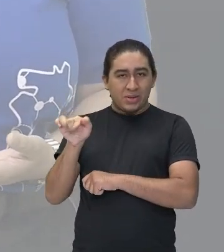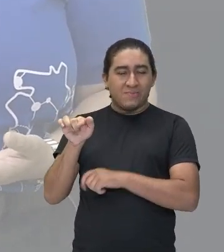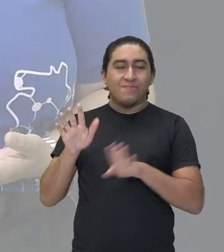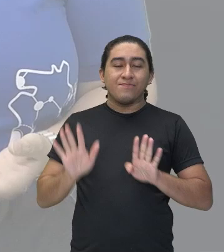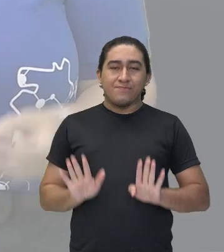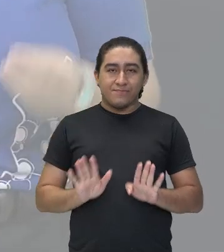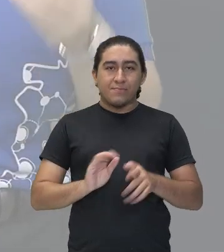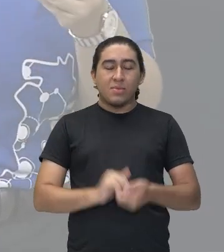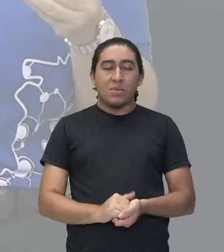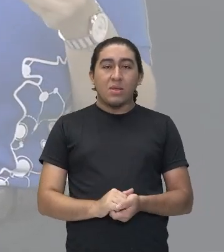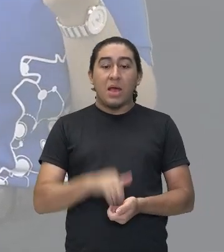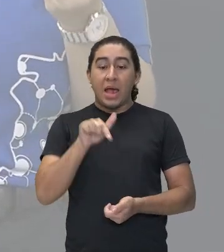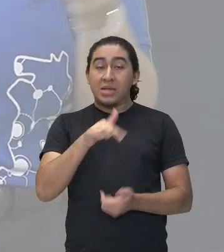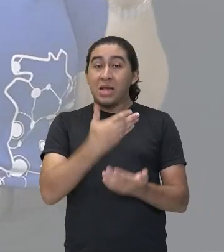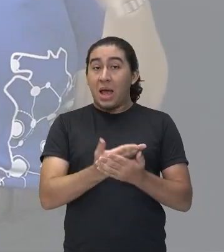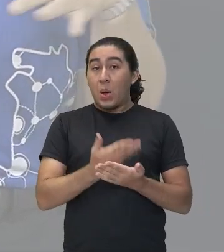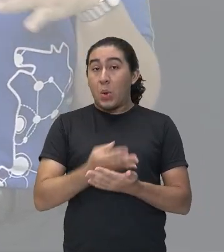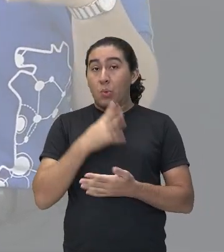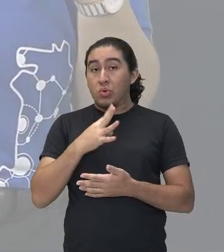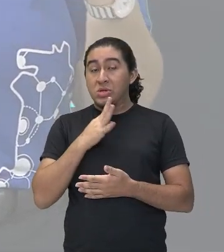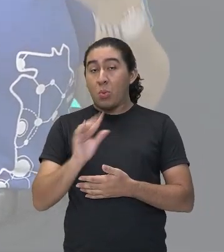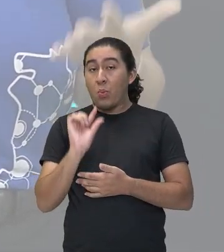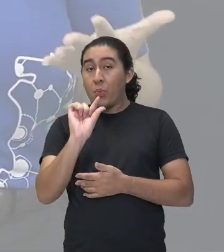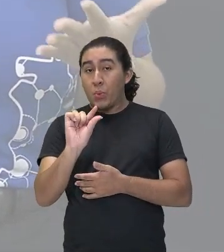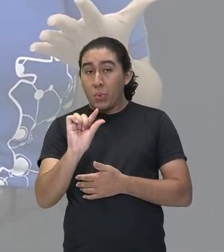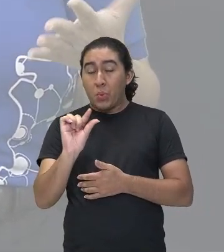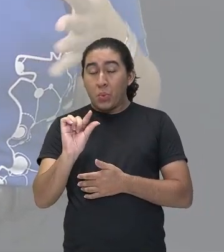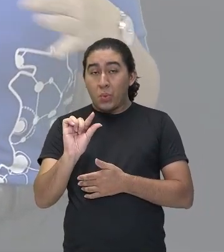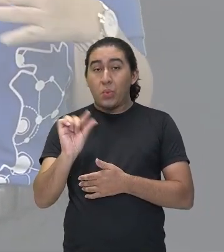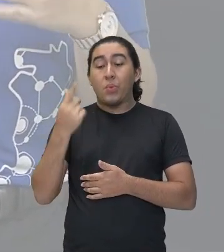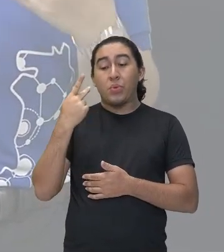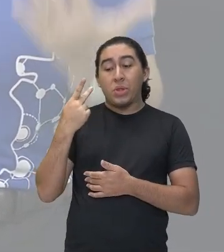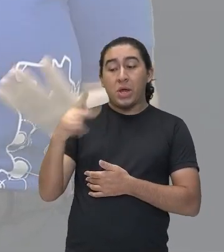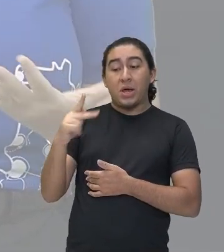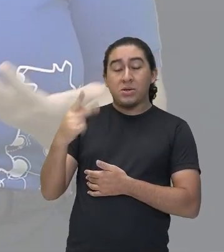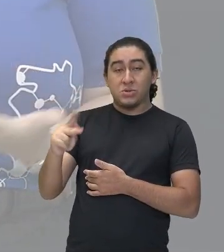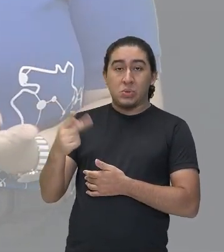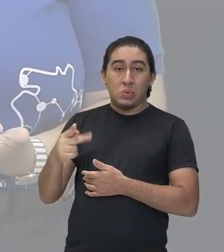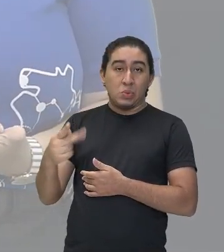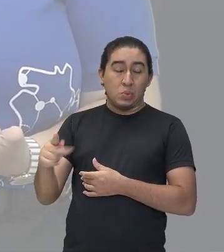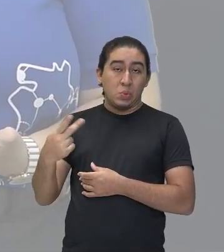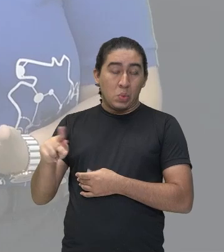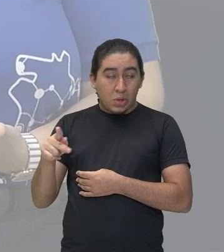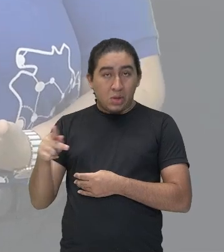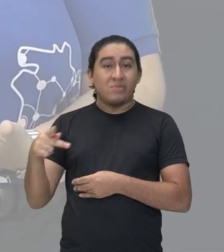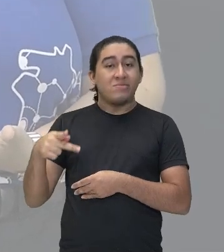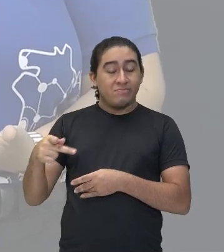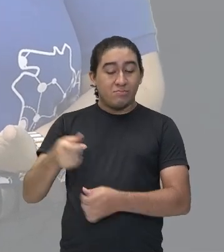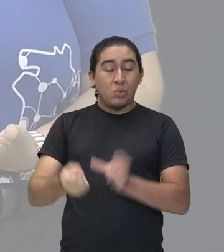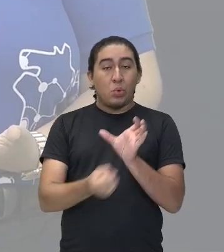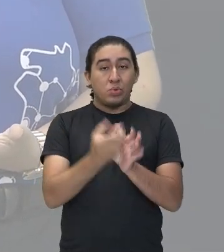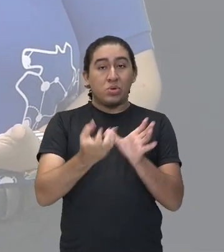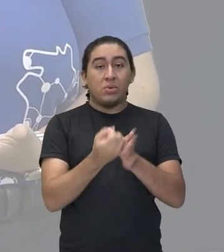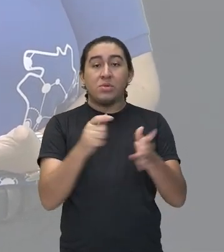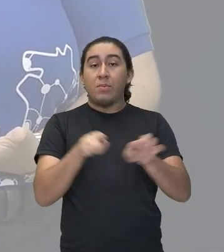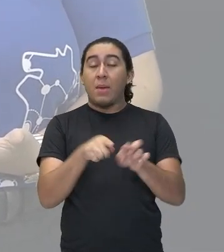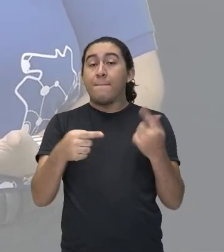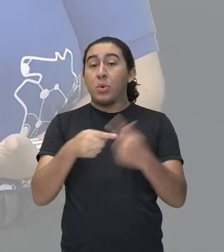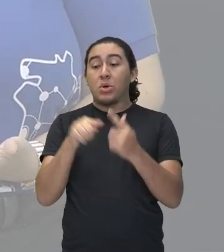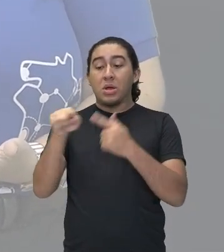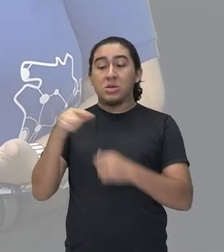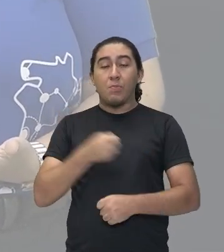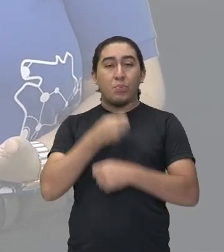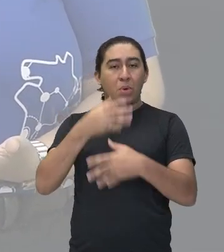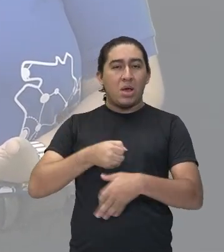vamos dedicar esta aula para conhecermos um pouco das dimensões e do porquê que este poeta é considerado